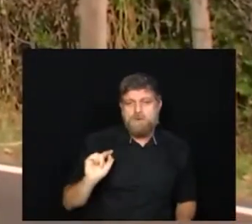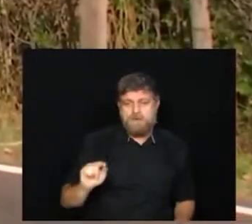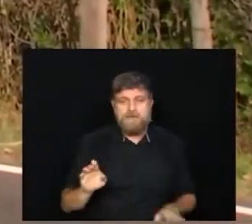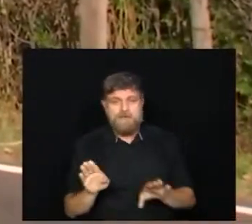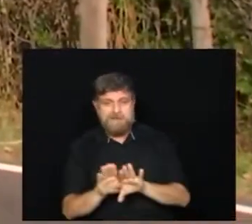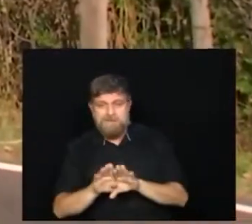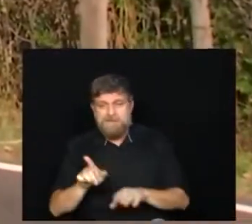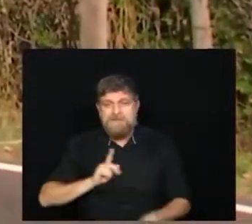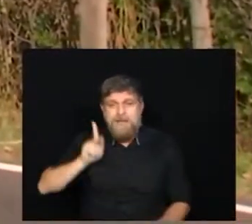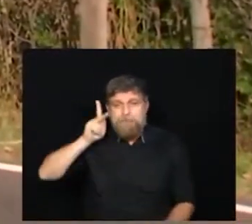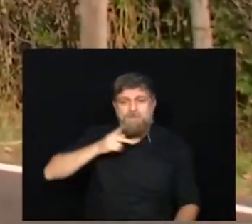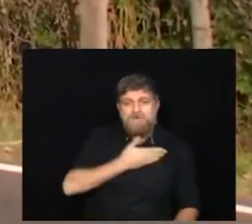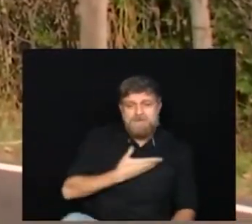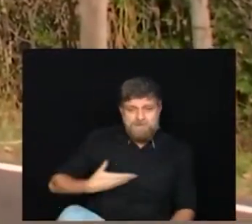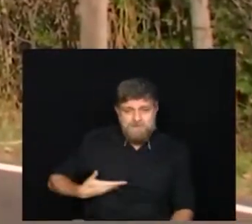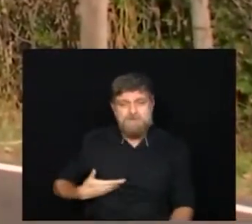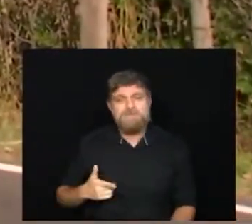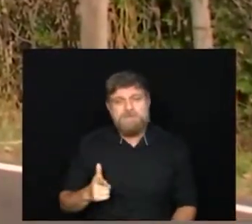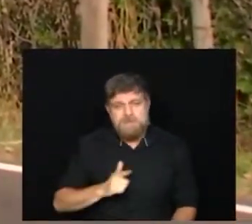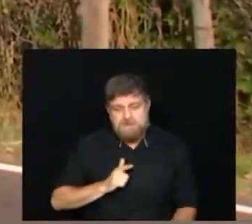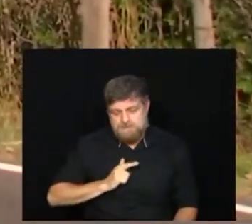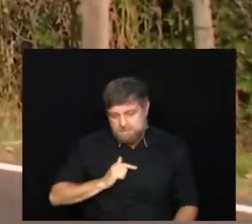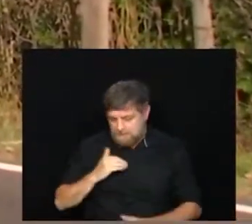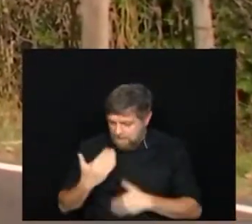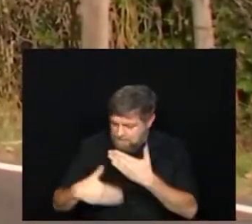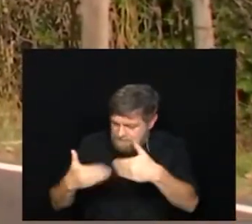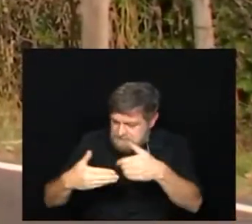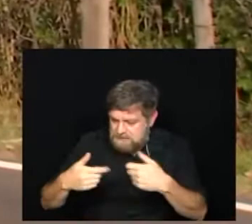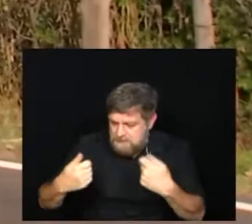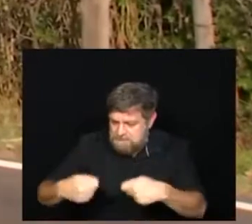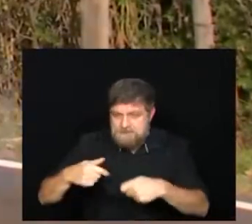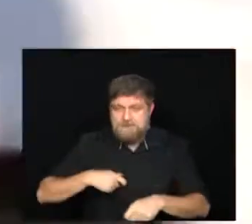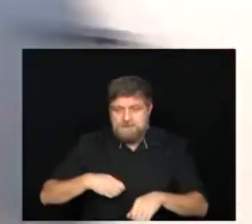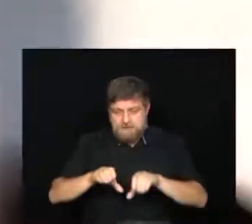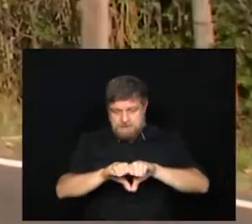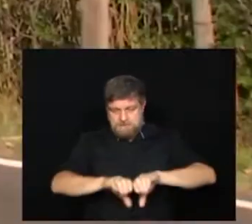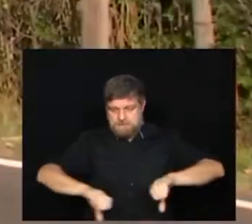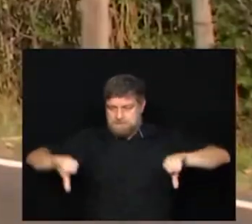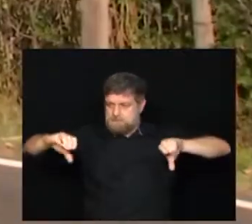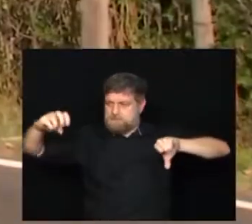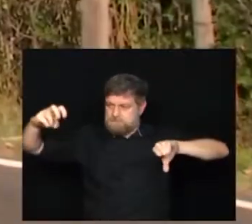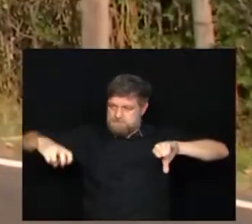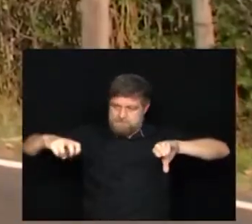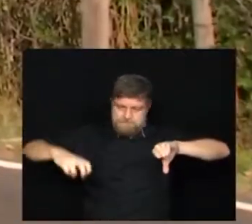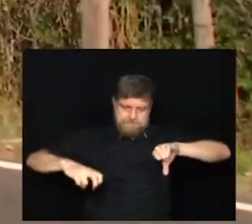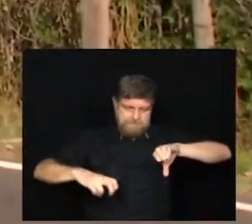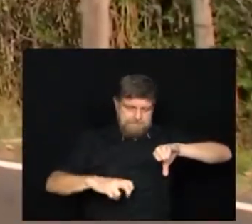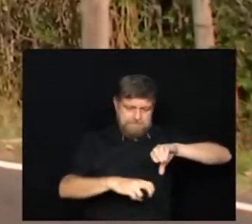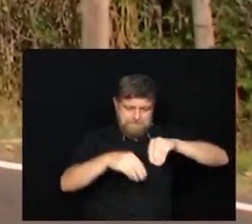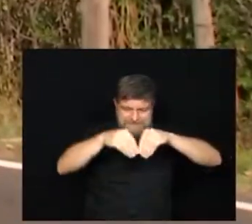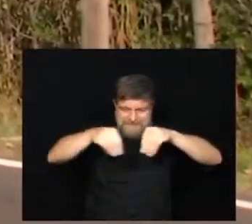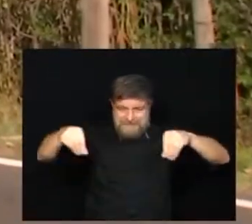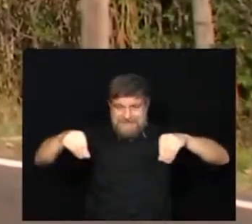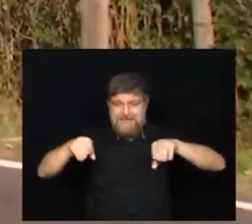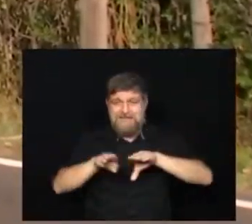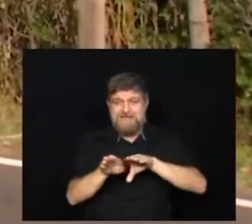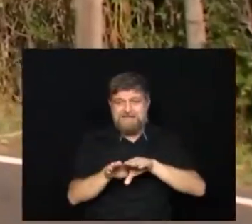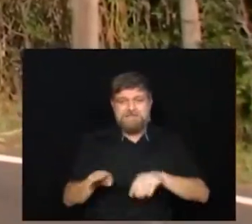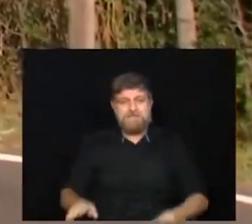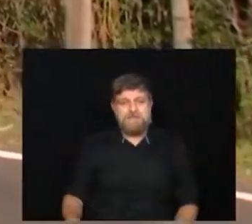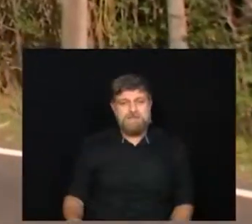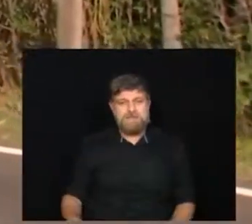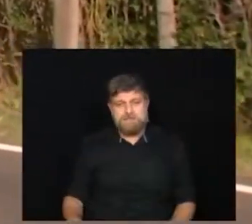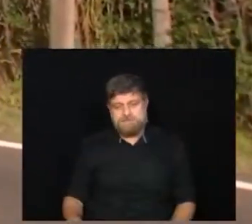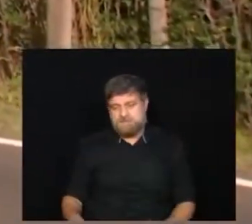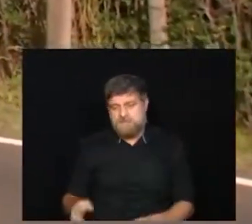também mais políticas, né? Como eu disse, tem que avançar em passagens subterrâneas, cercar a